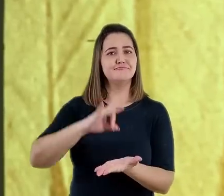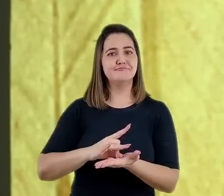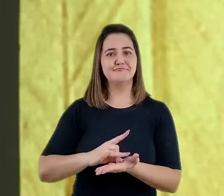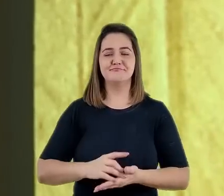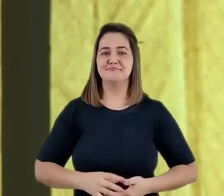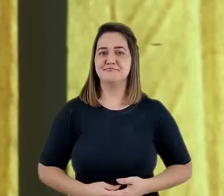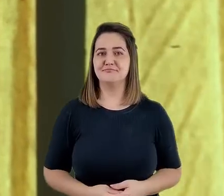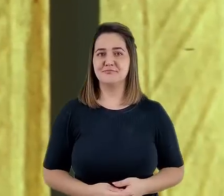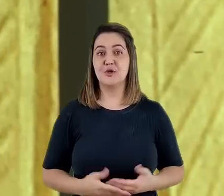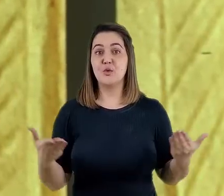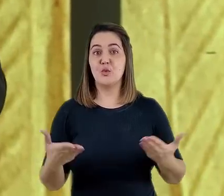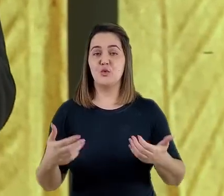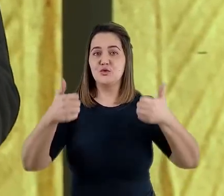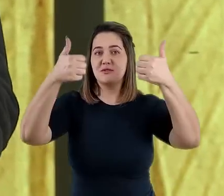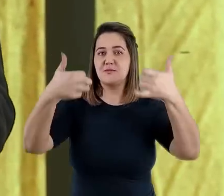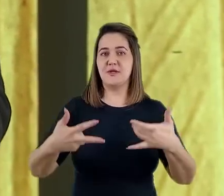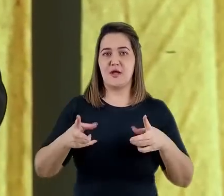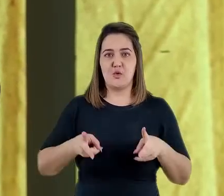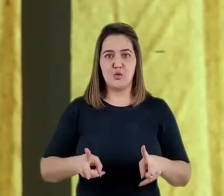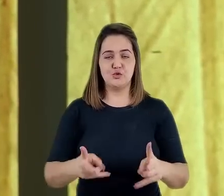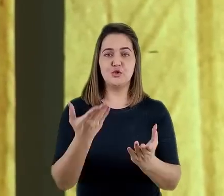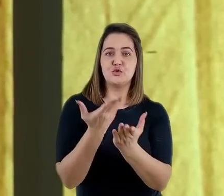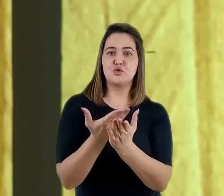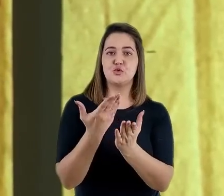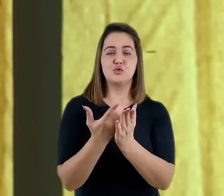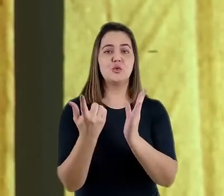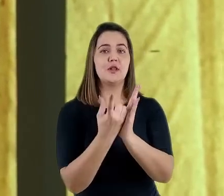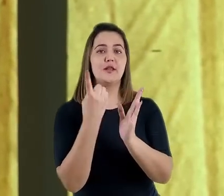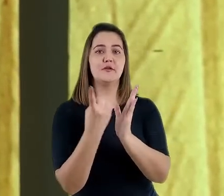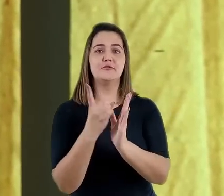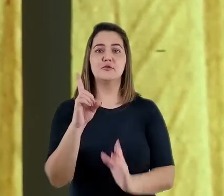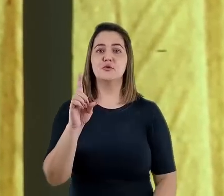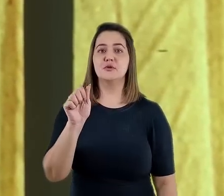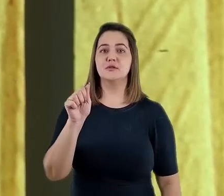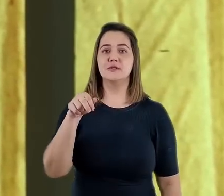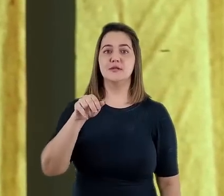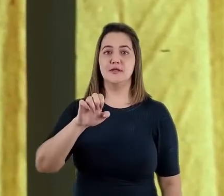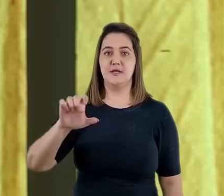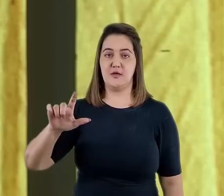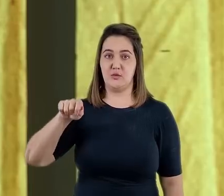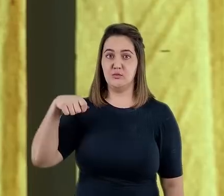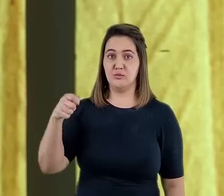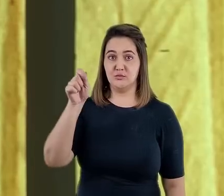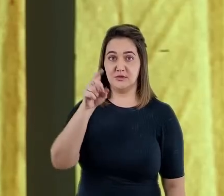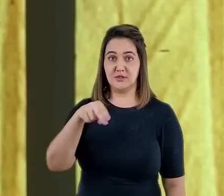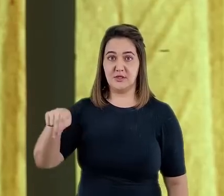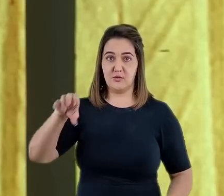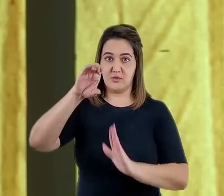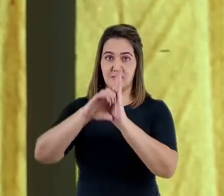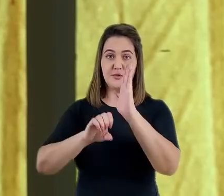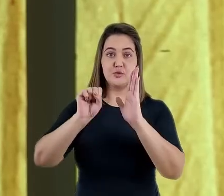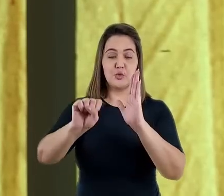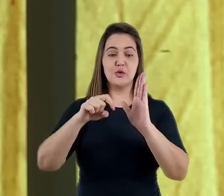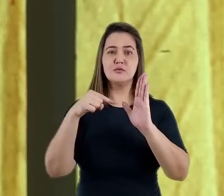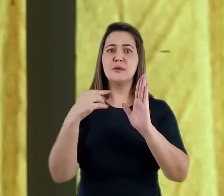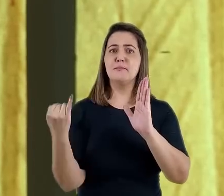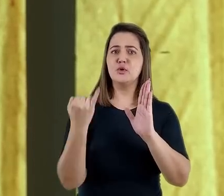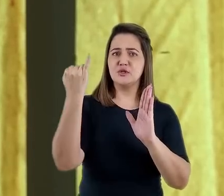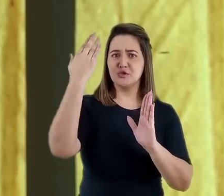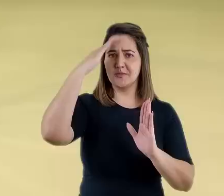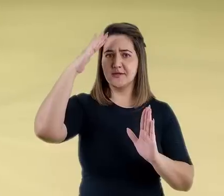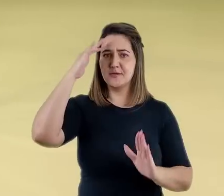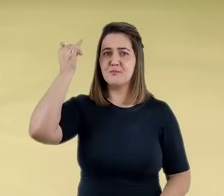programa de hoje, vamos continuar o nosso estudo sobre o capítulo 8 de Daniel, um capítulo chave para o entendimento da profecia